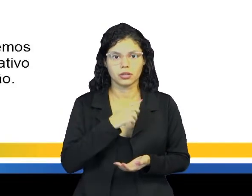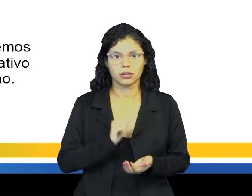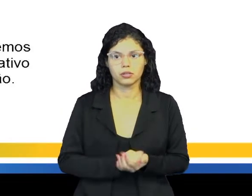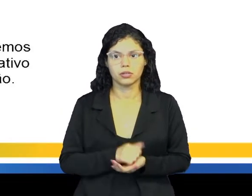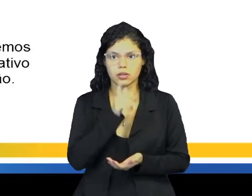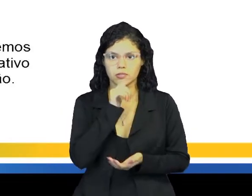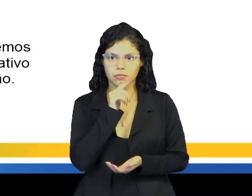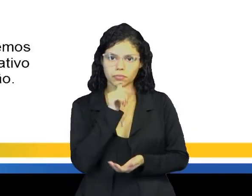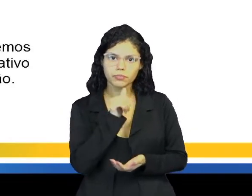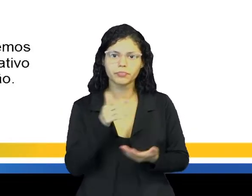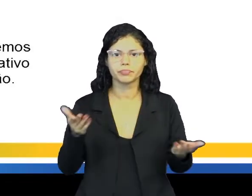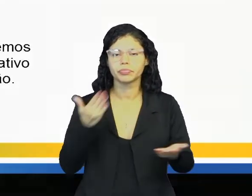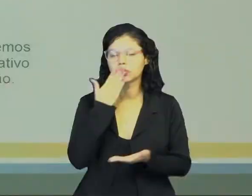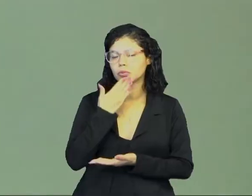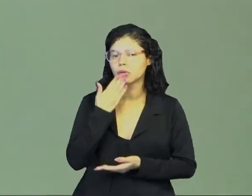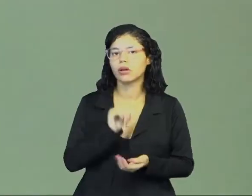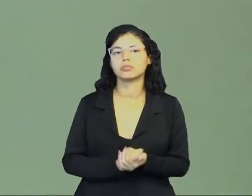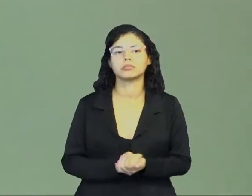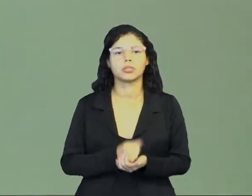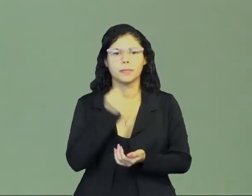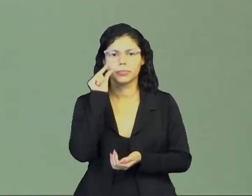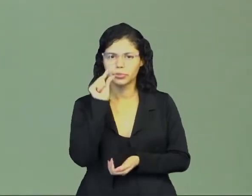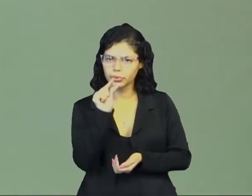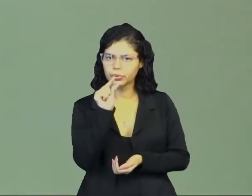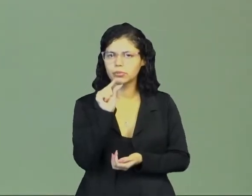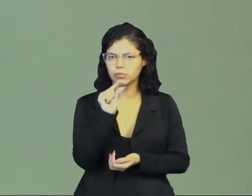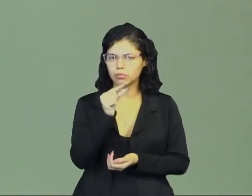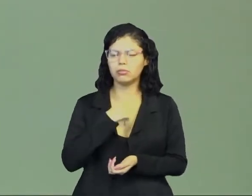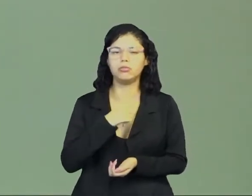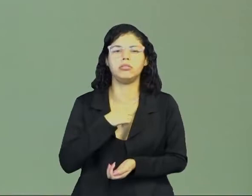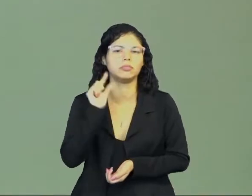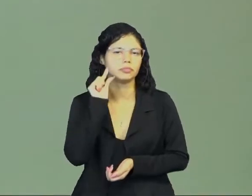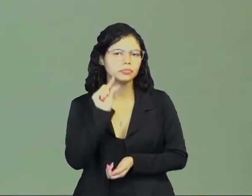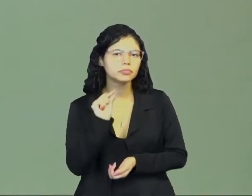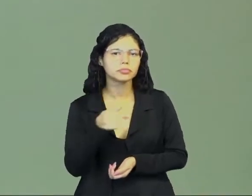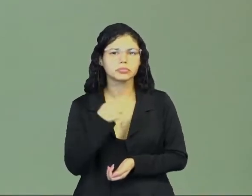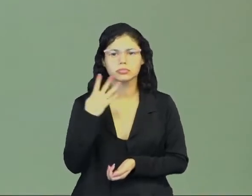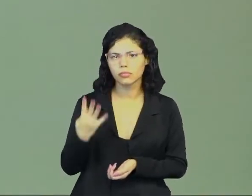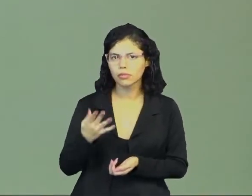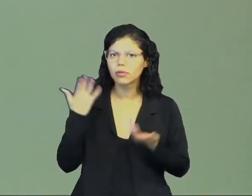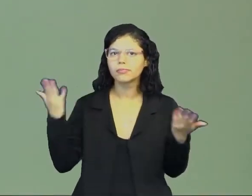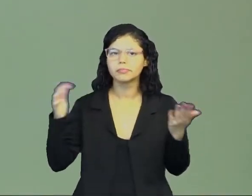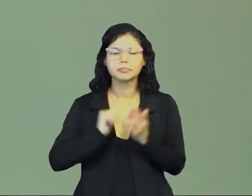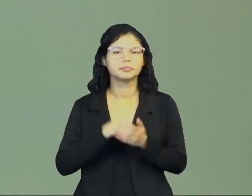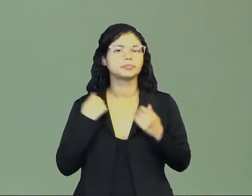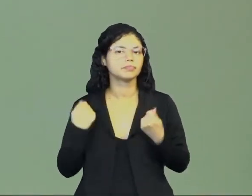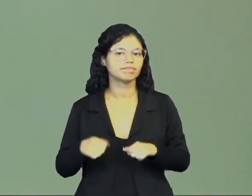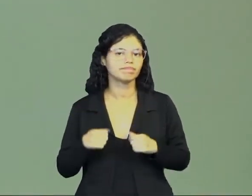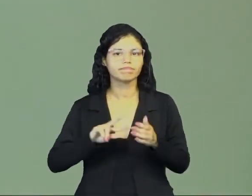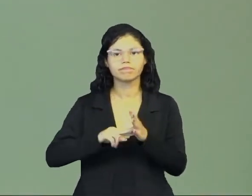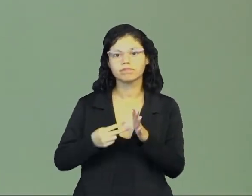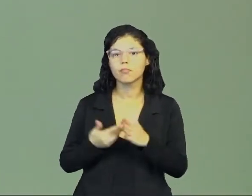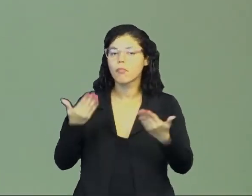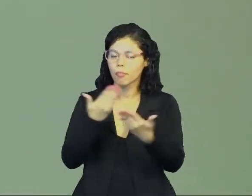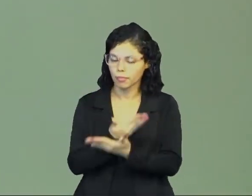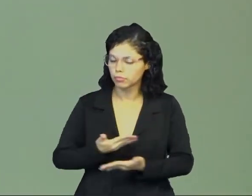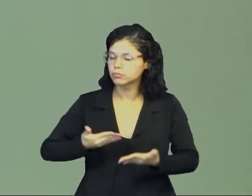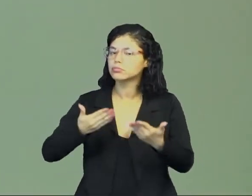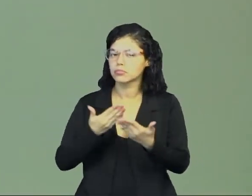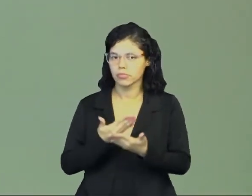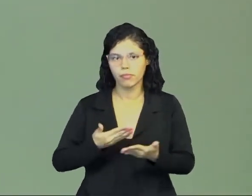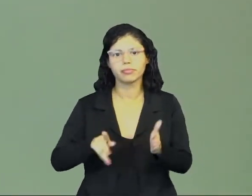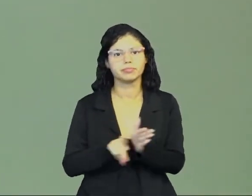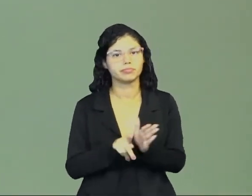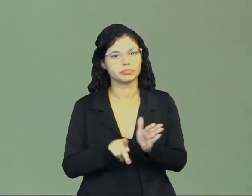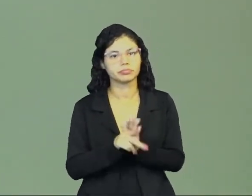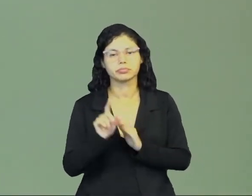que a água doce ela está em pequena quantidade. Se ela está em pequena quantidade, significa que nós temos então que preservar essa